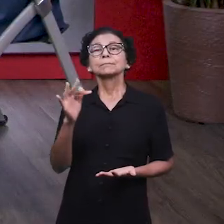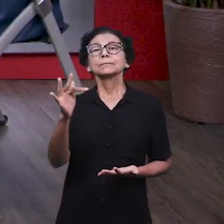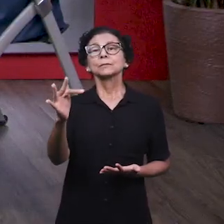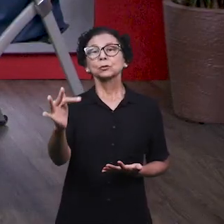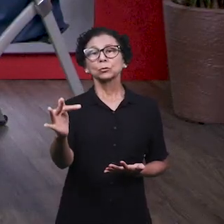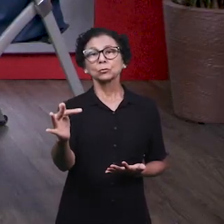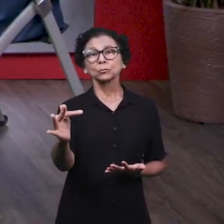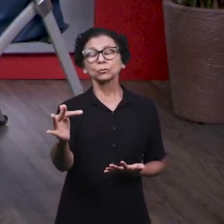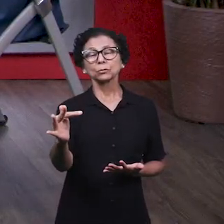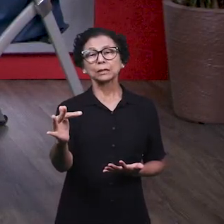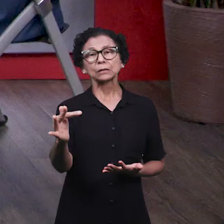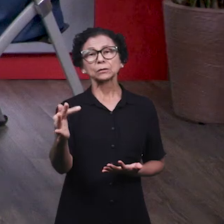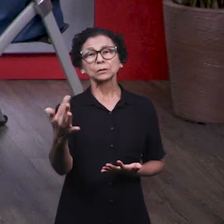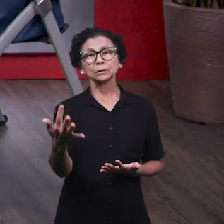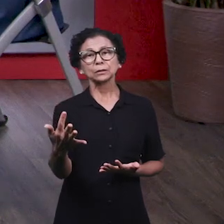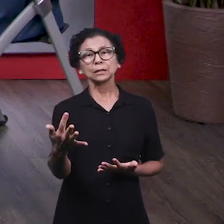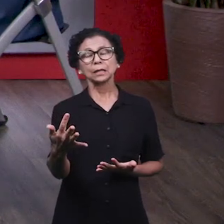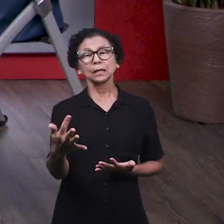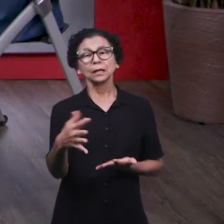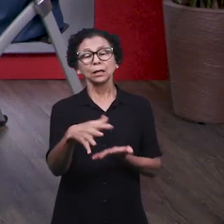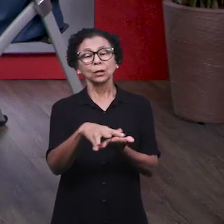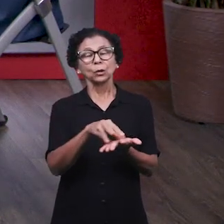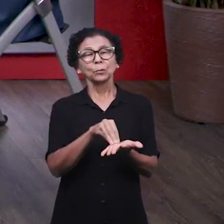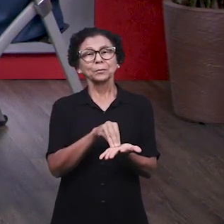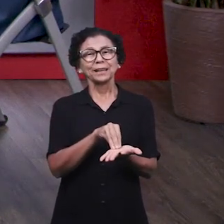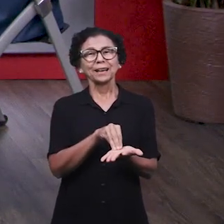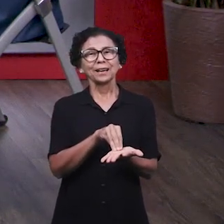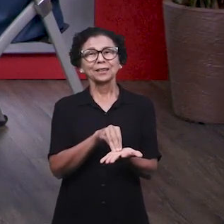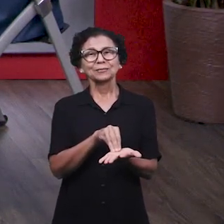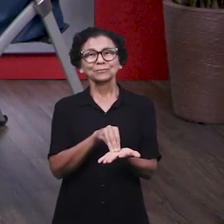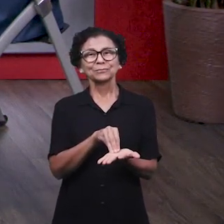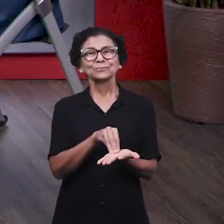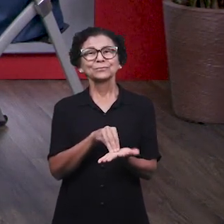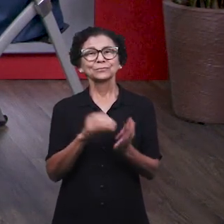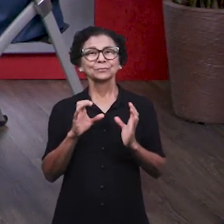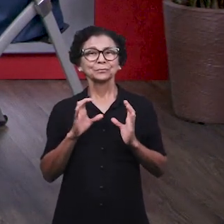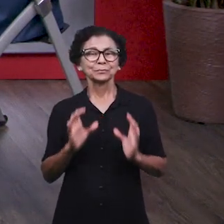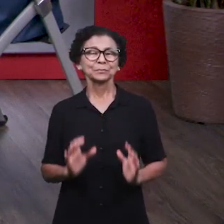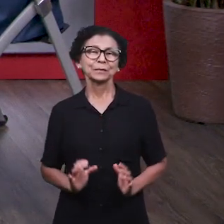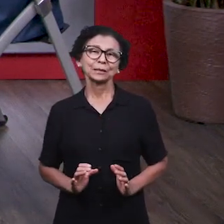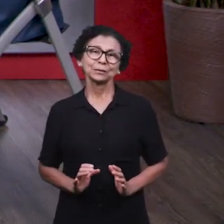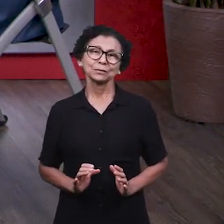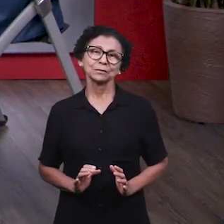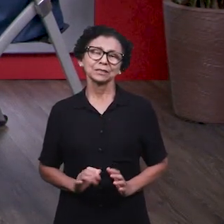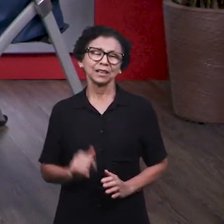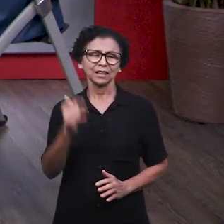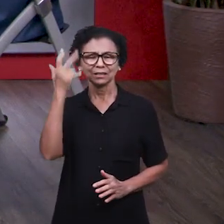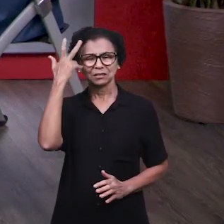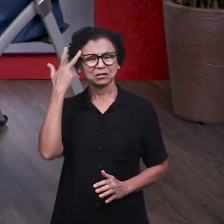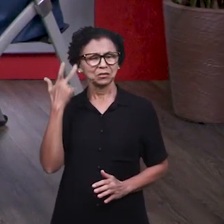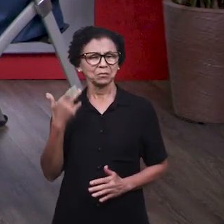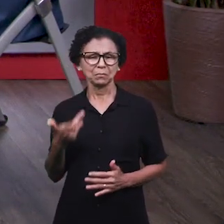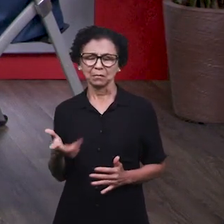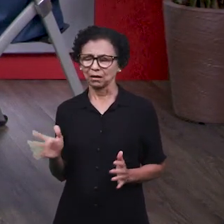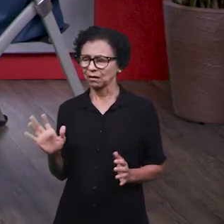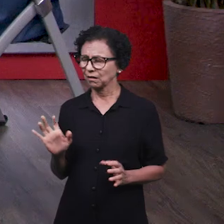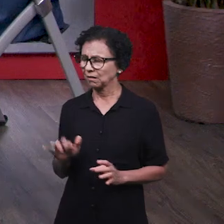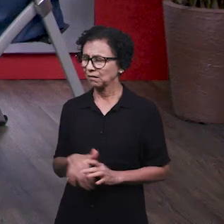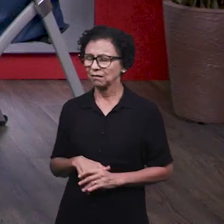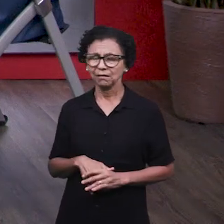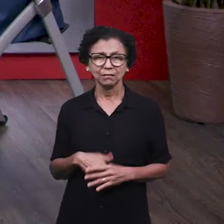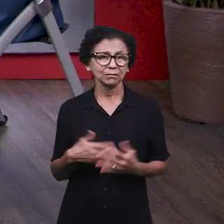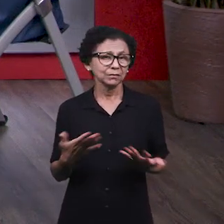reproduzir aquela violência, aquele comportamento. E naturalizar. Eles naturalizam porque é